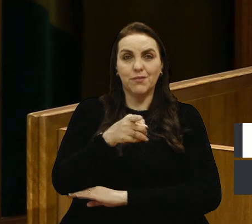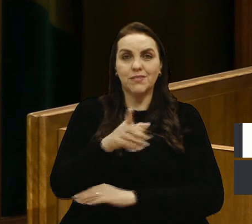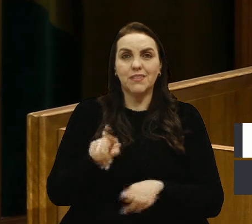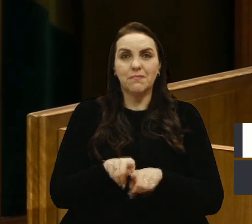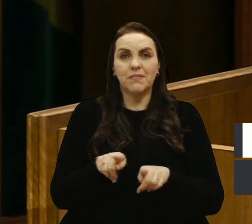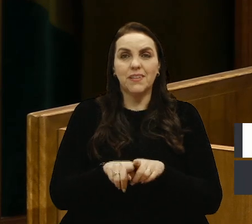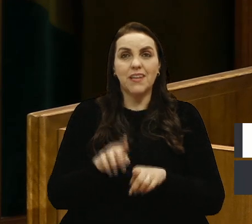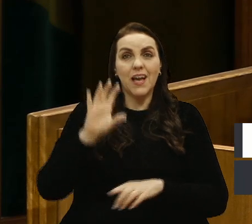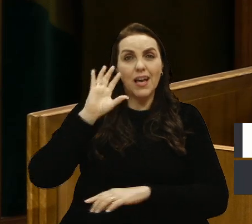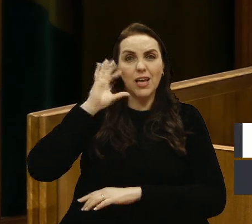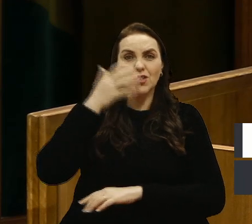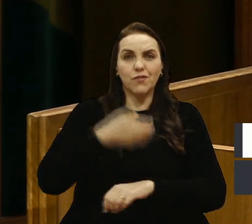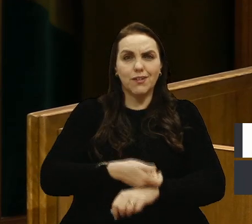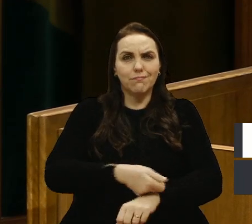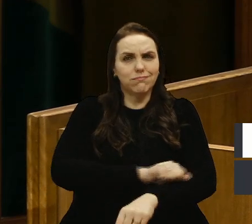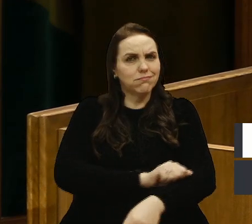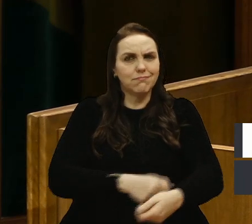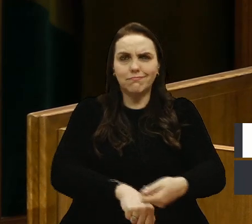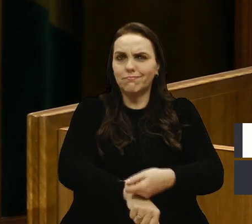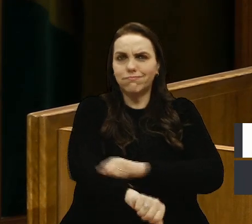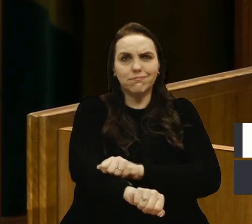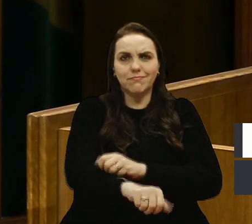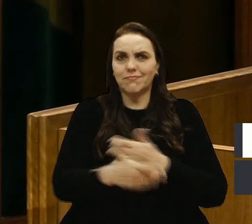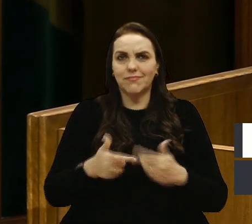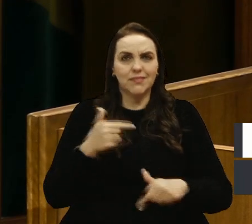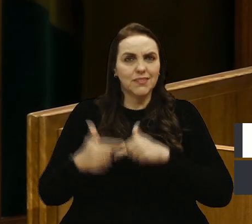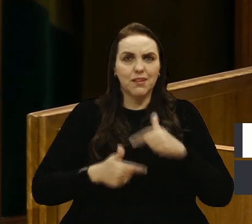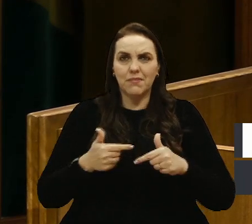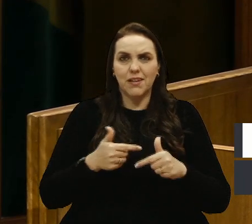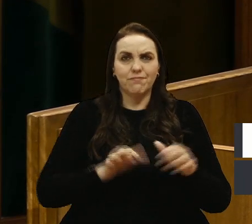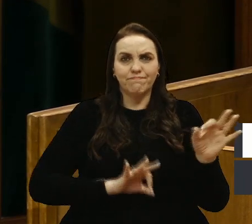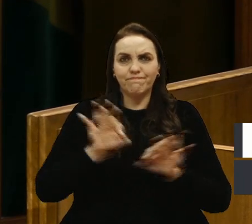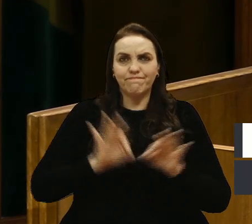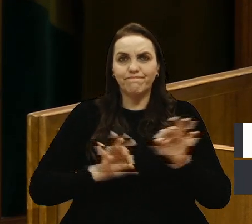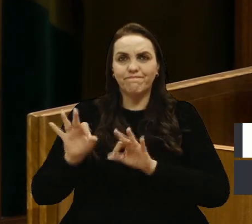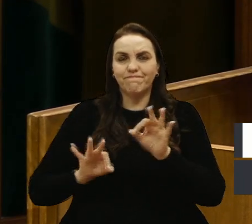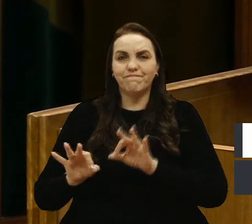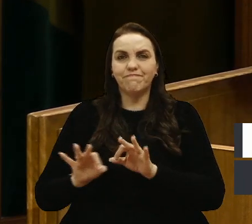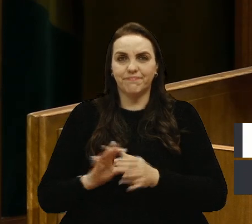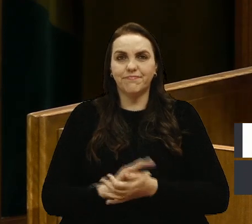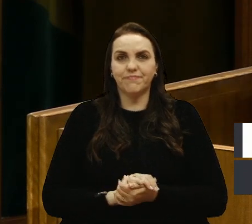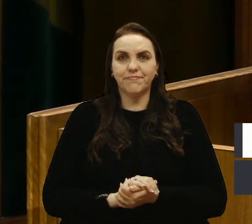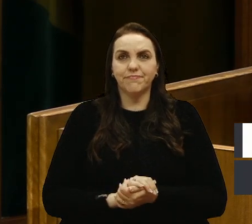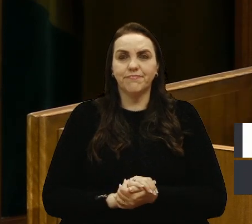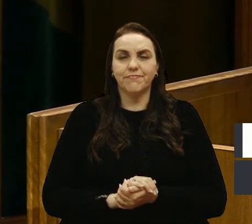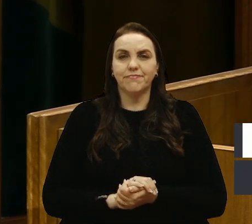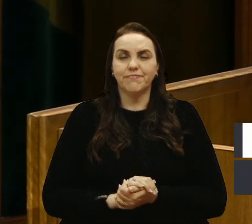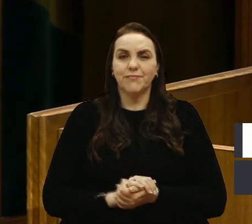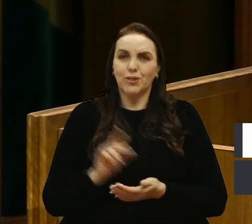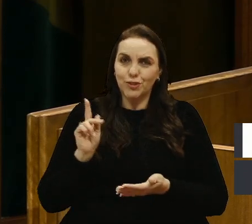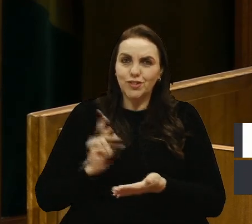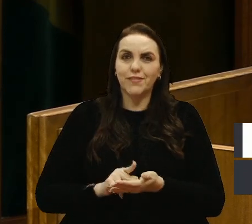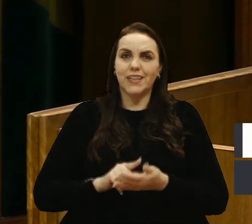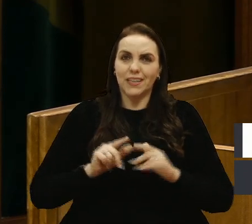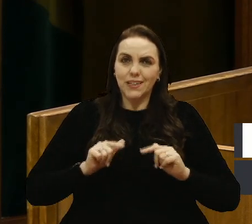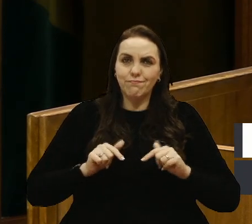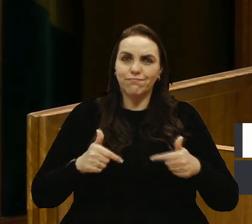resolveram arregaçar as suas mangas e colocar a mão na massa, literalmente.